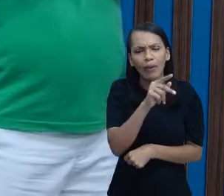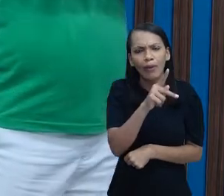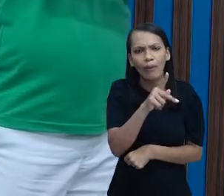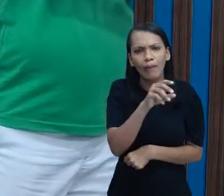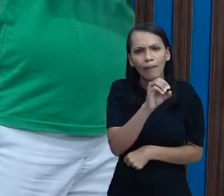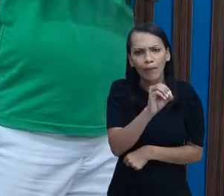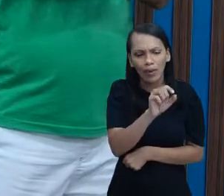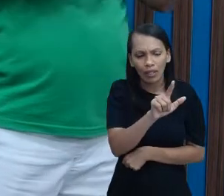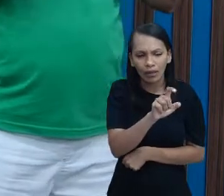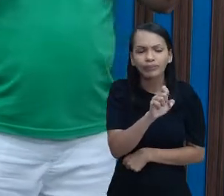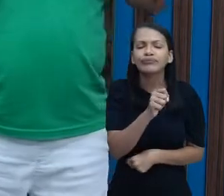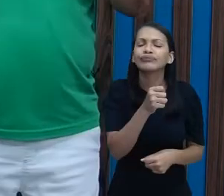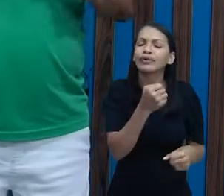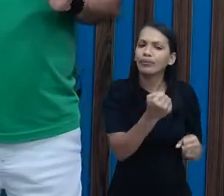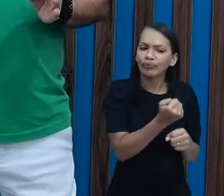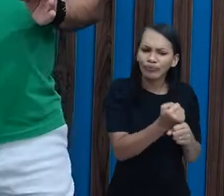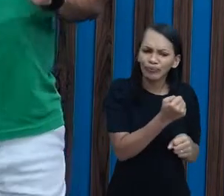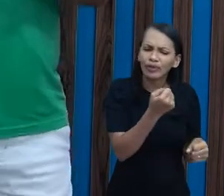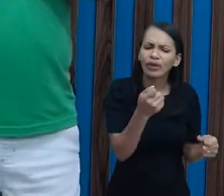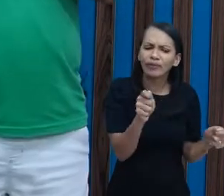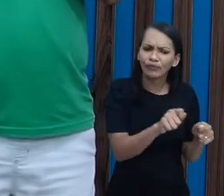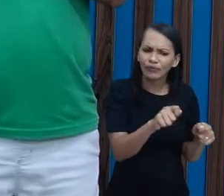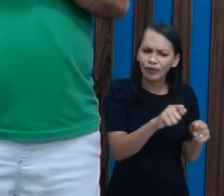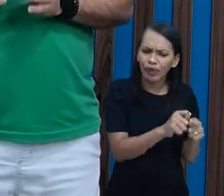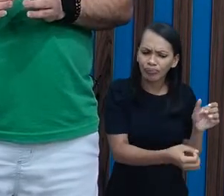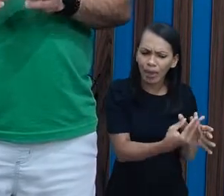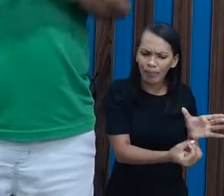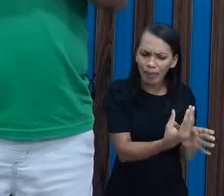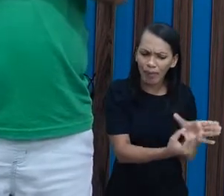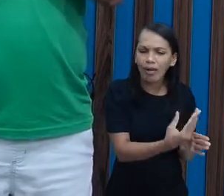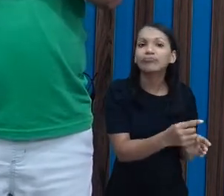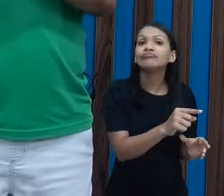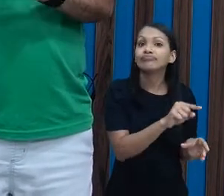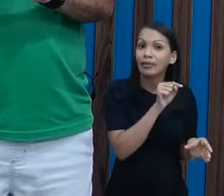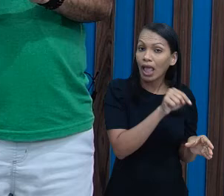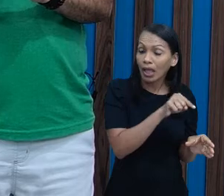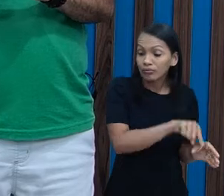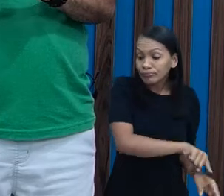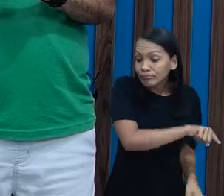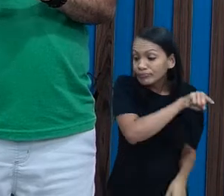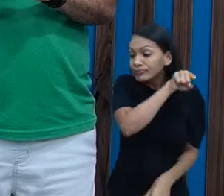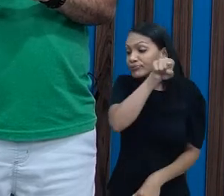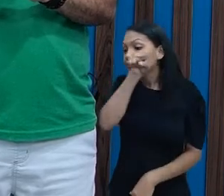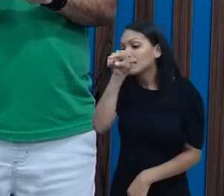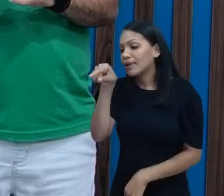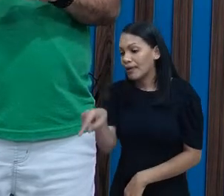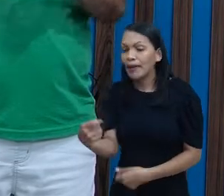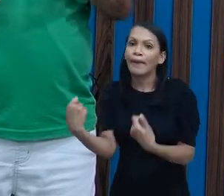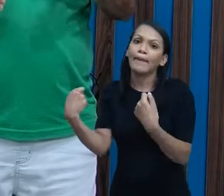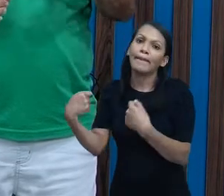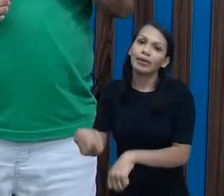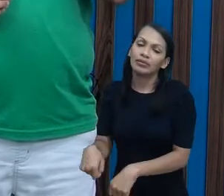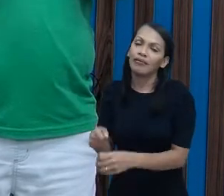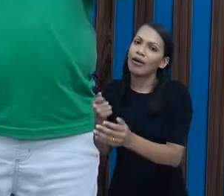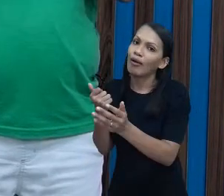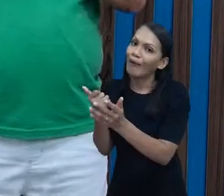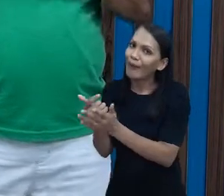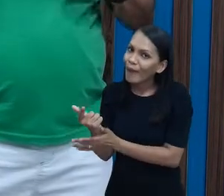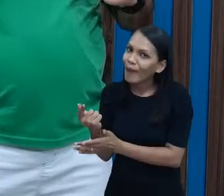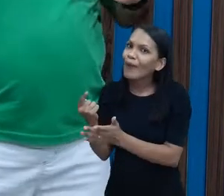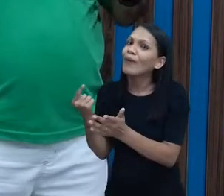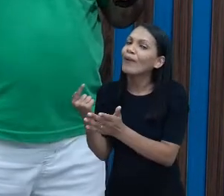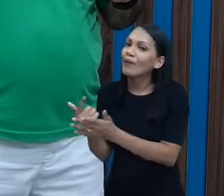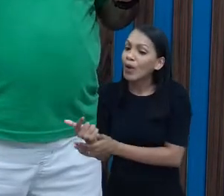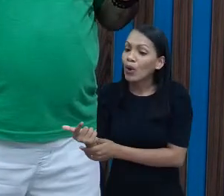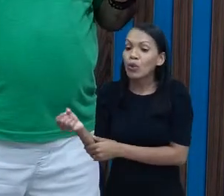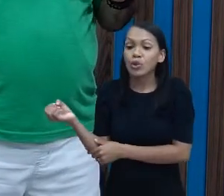enviadas para a colônia, que teria a obrigação de consumir aqueles produtos. Então, nesse